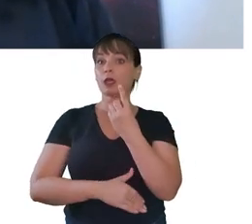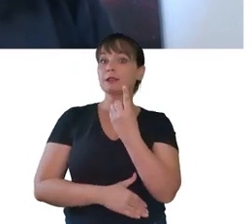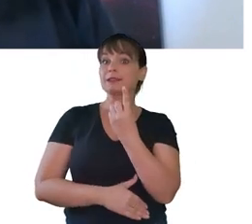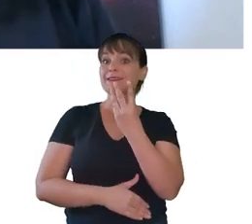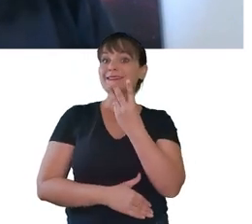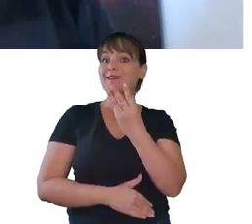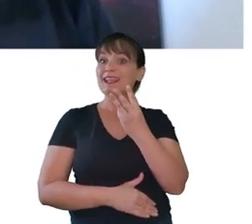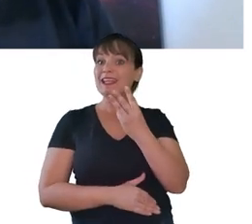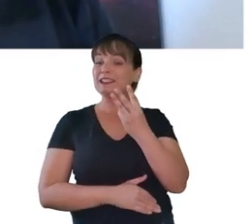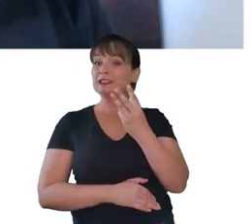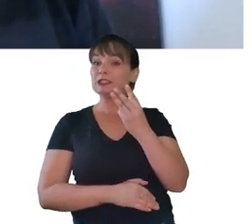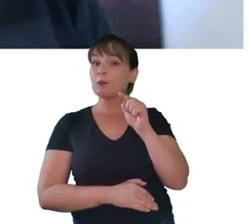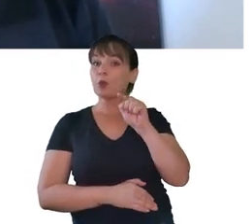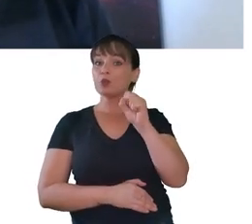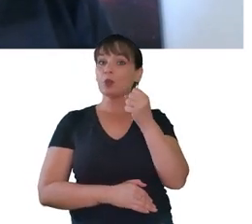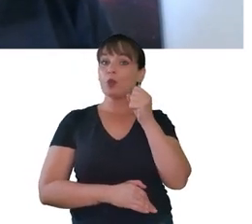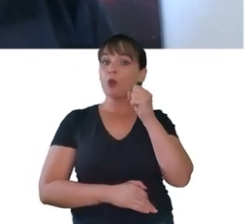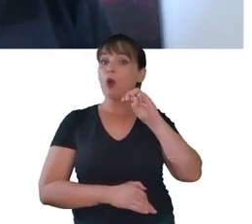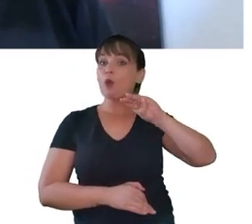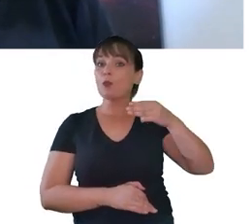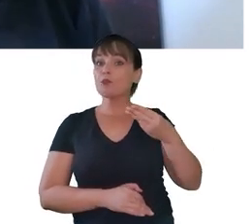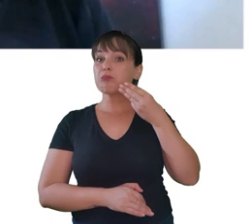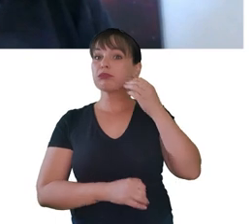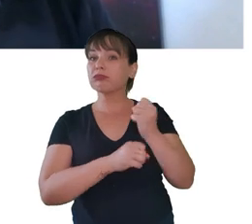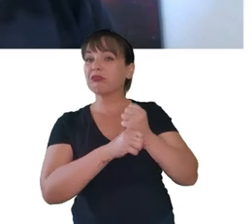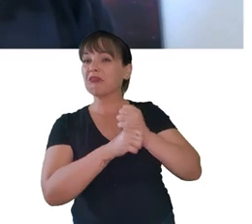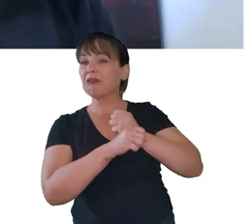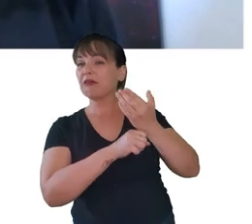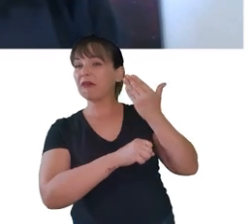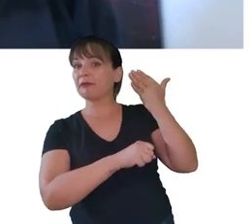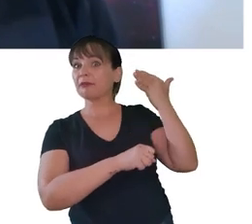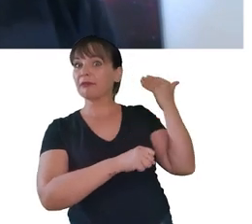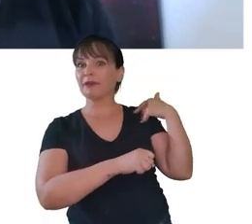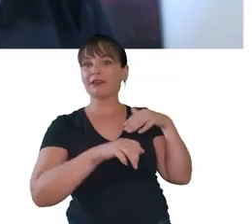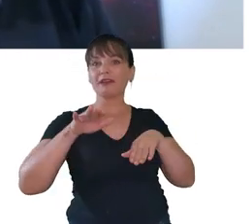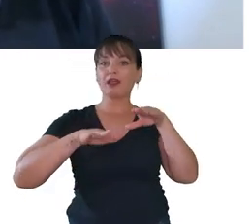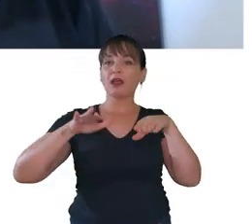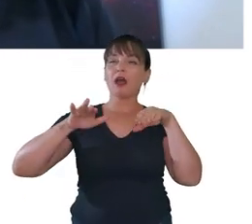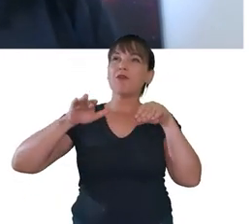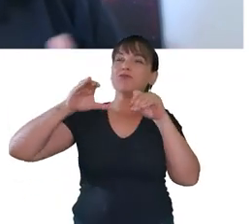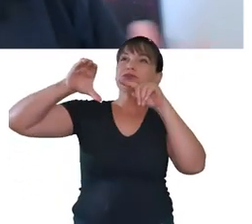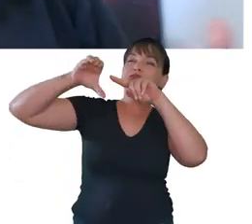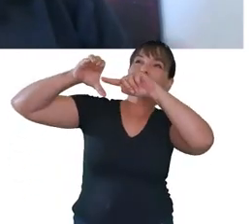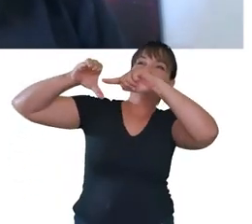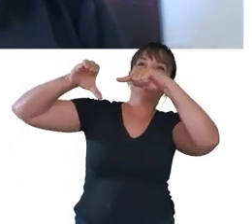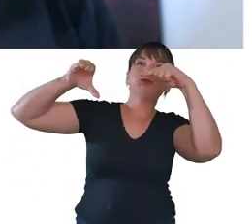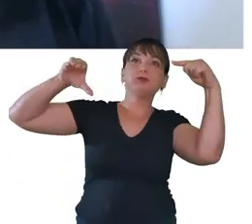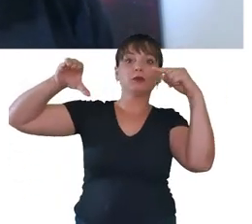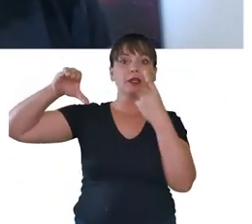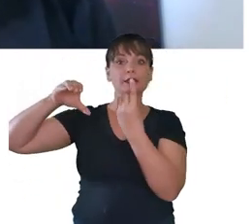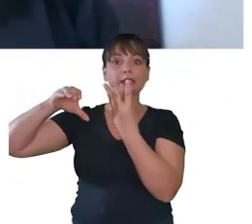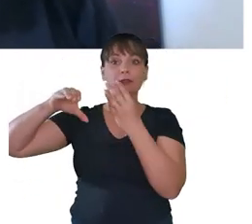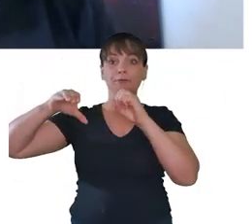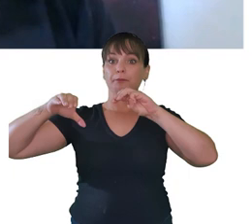há 13,8 bilhões de anos atrás, nós poderíamos estimar que o raio do